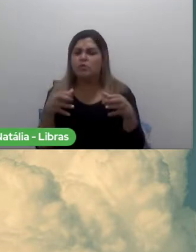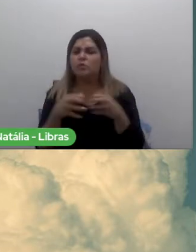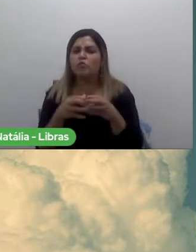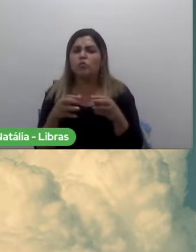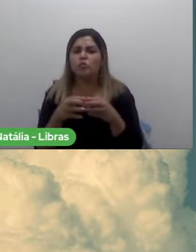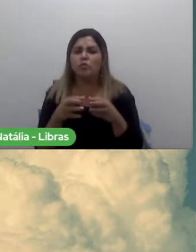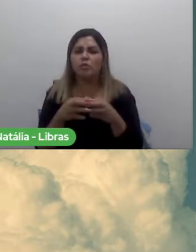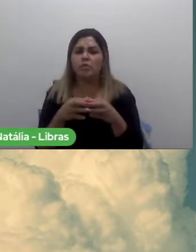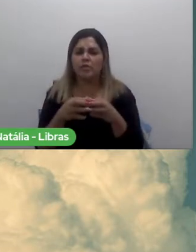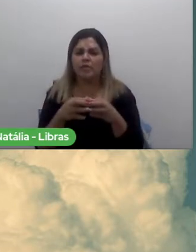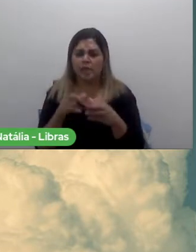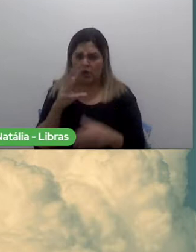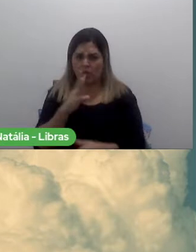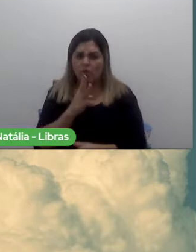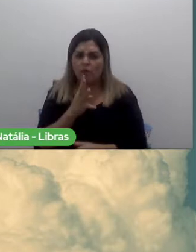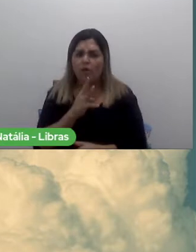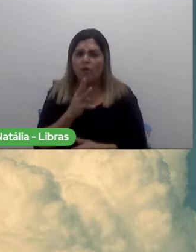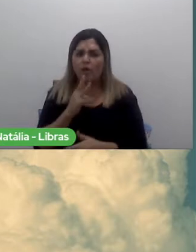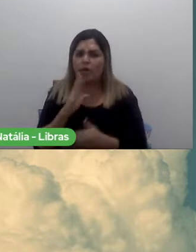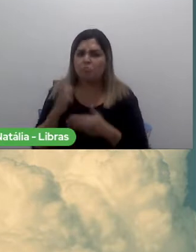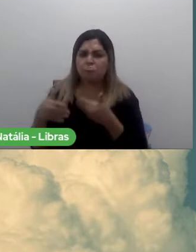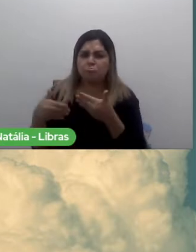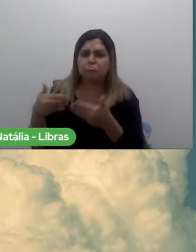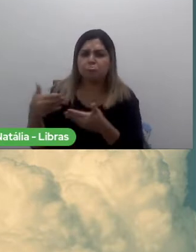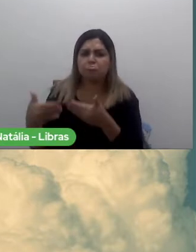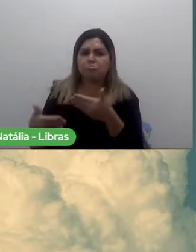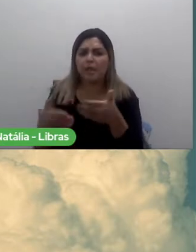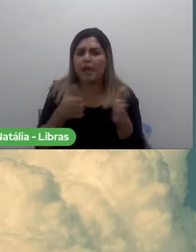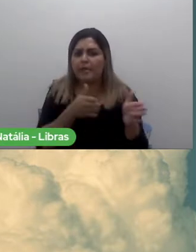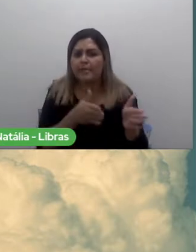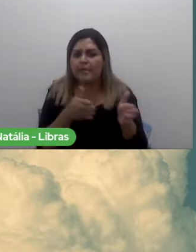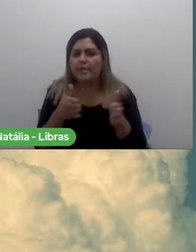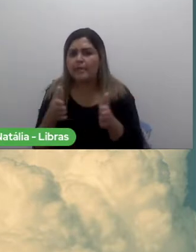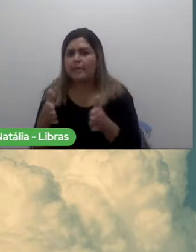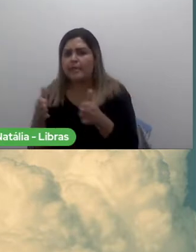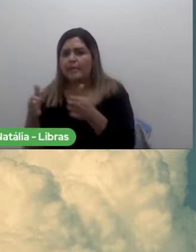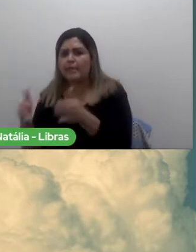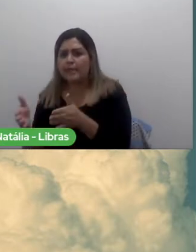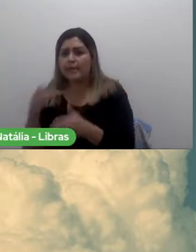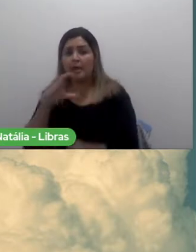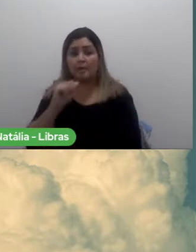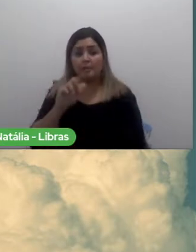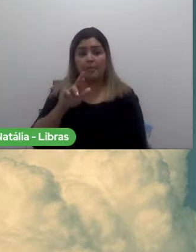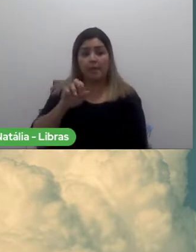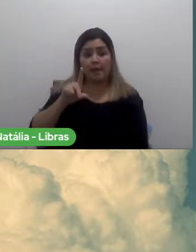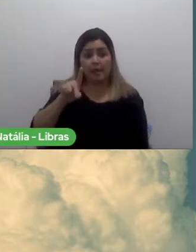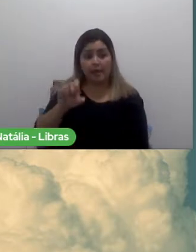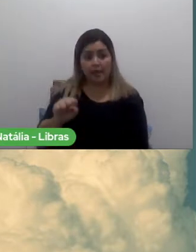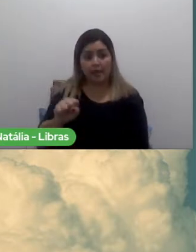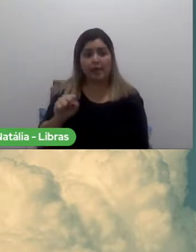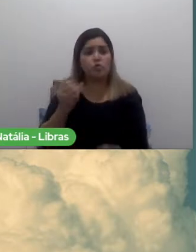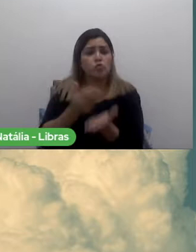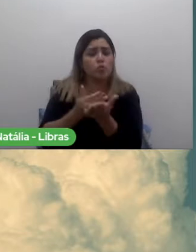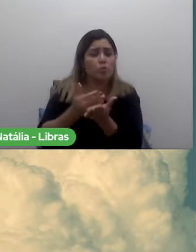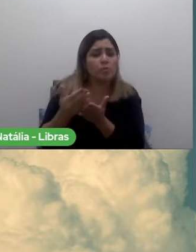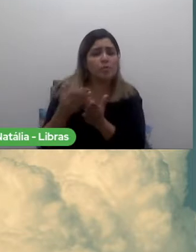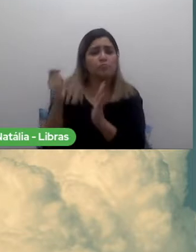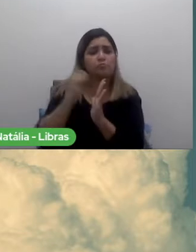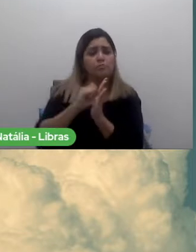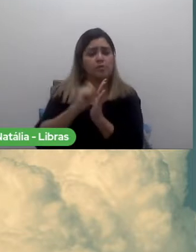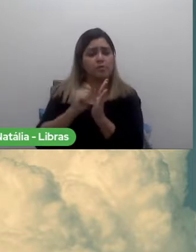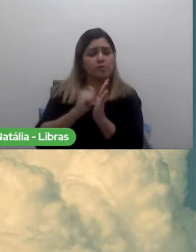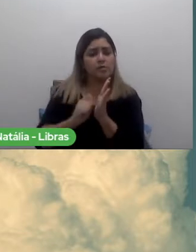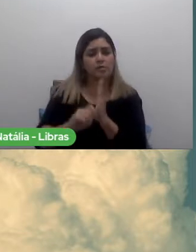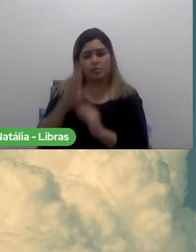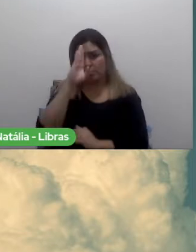tá? Ele conhece o passo a passo dos cards, desde o momento que é priorizado, desde o momento que ele é escrito, ou